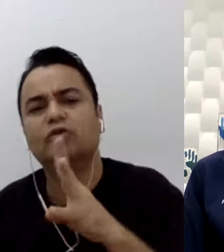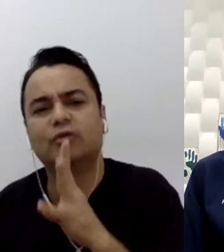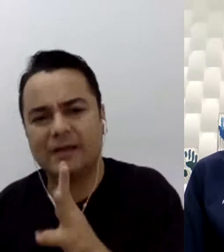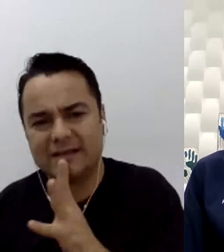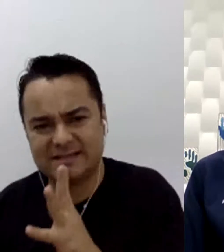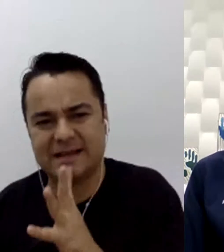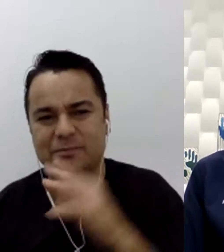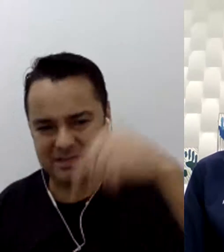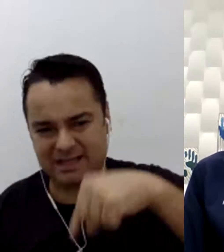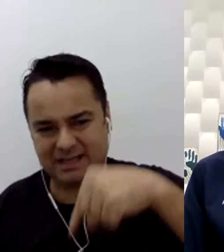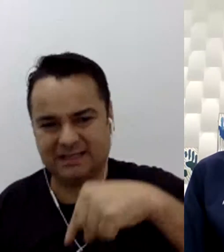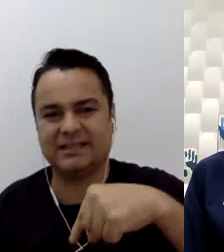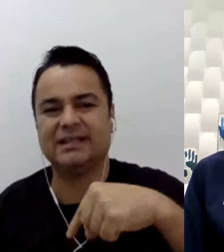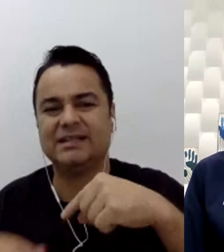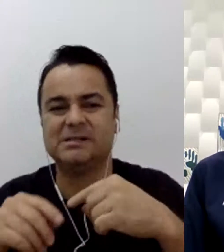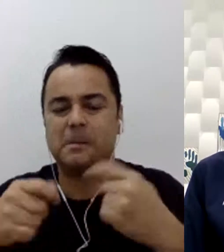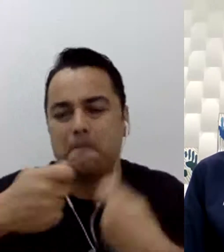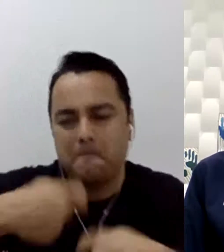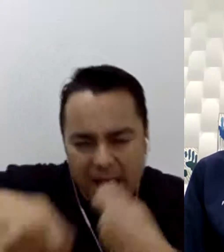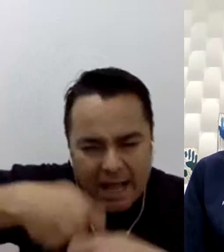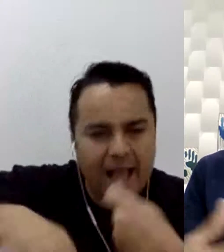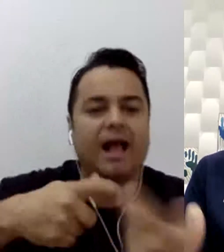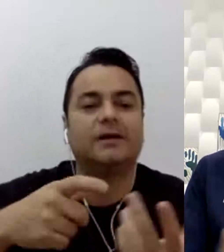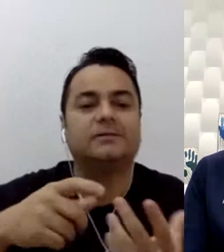aqui do mercado e todas